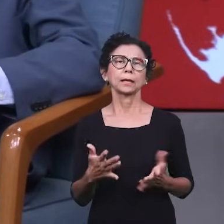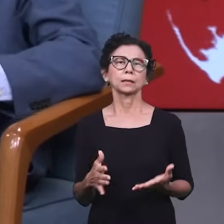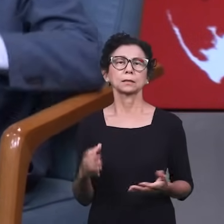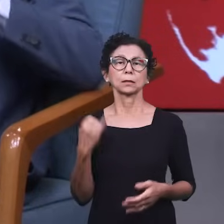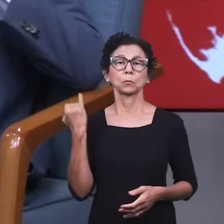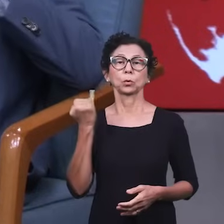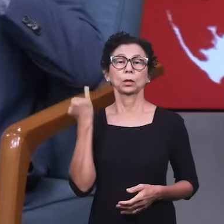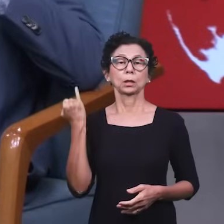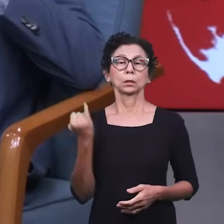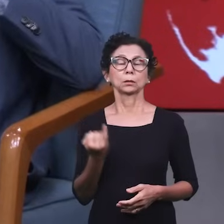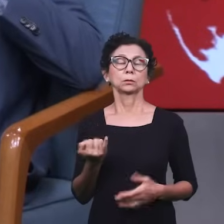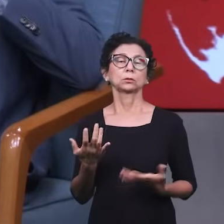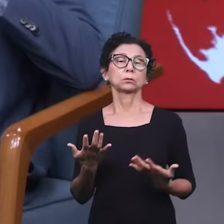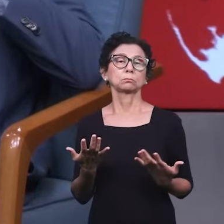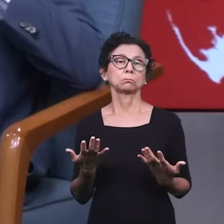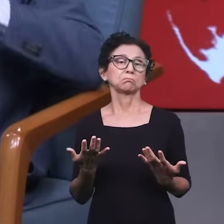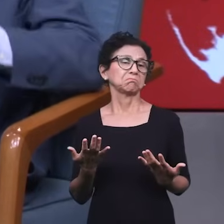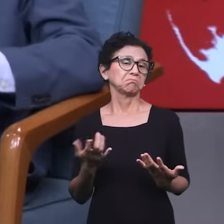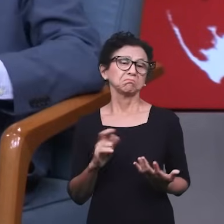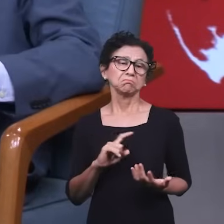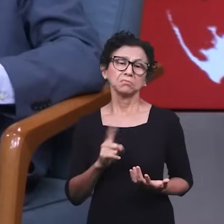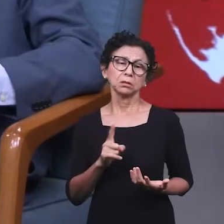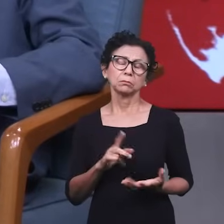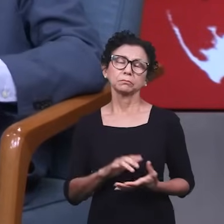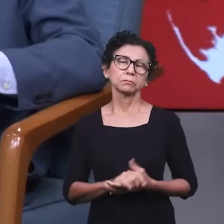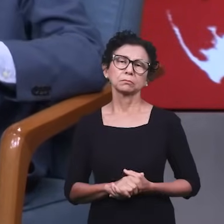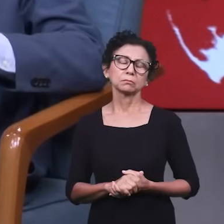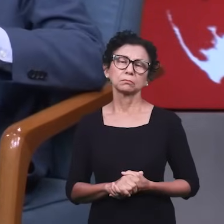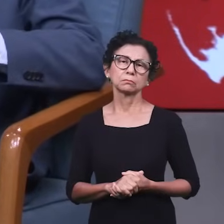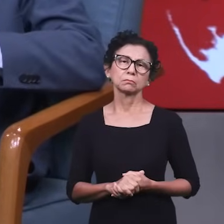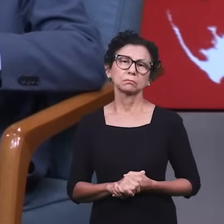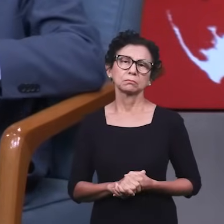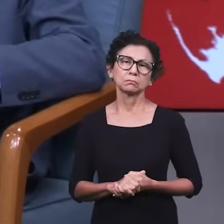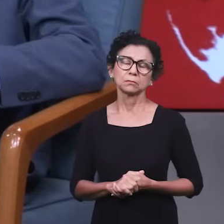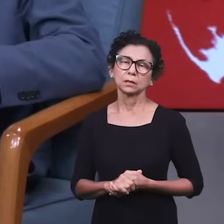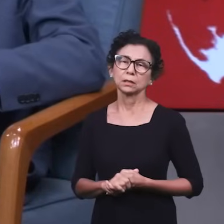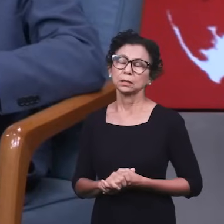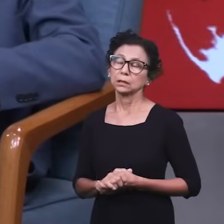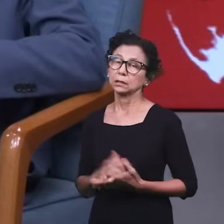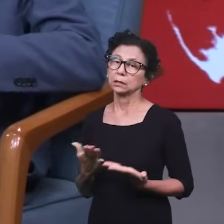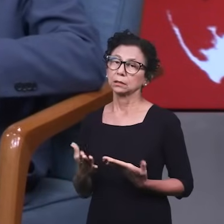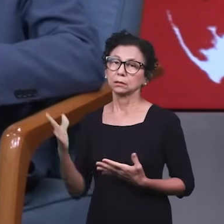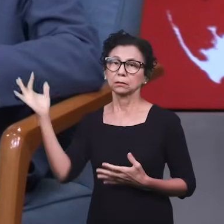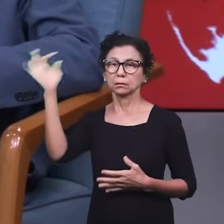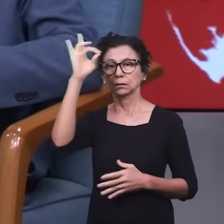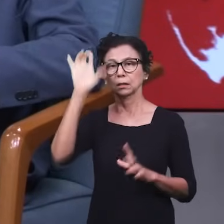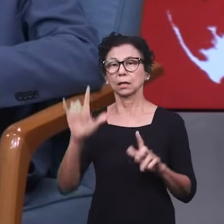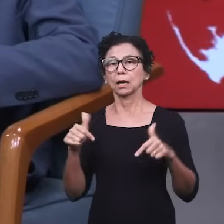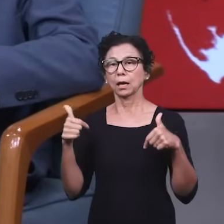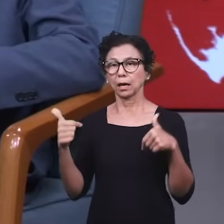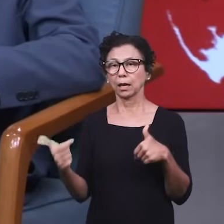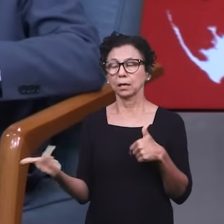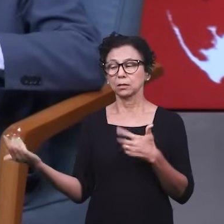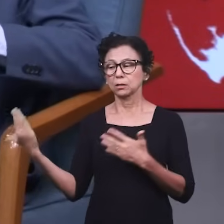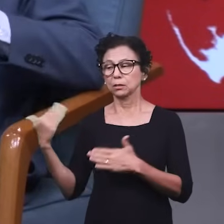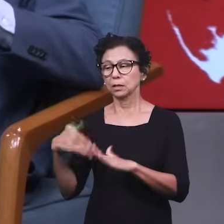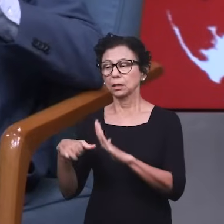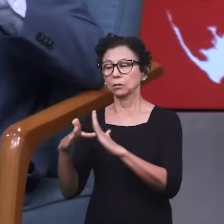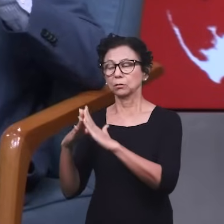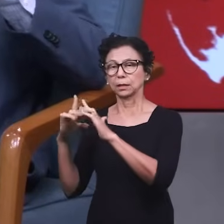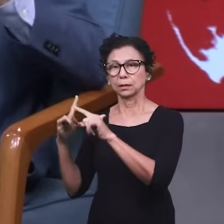Não. A doutrina fala que o Espírito opera no corpo.